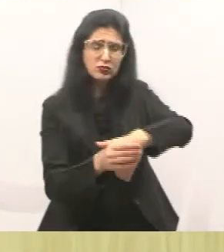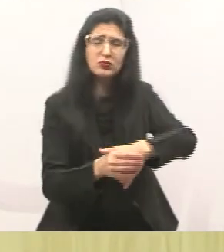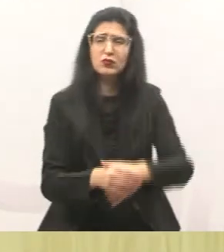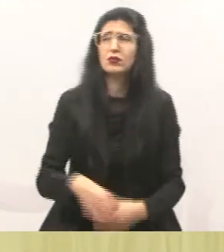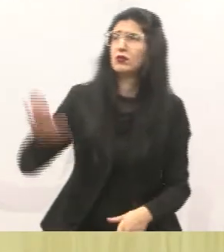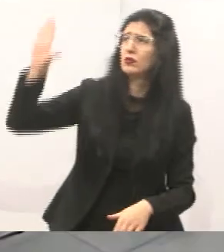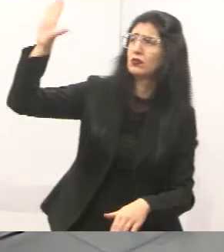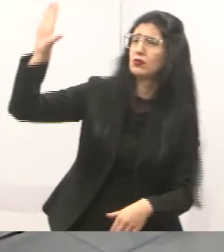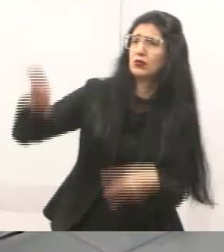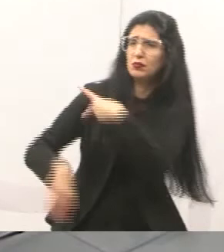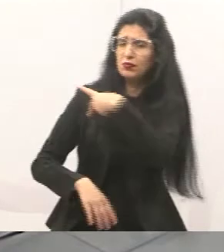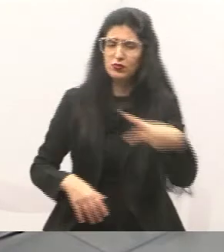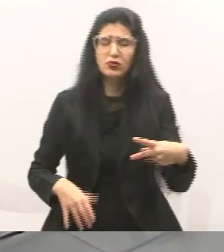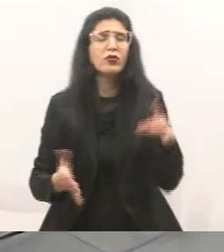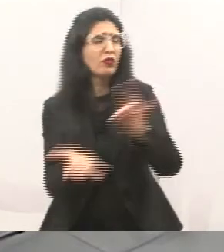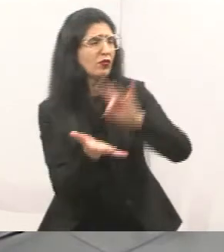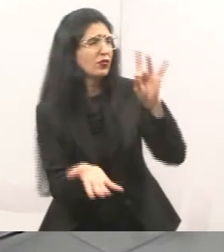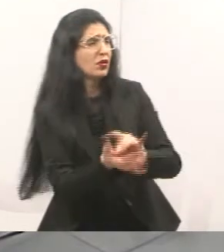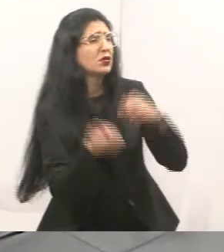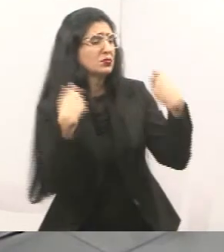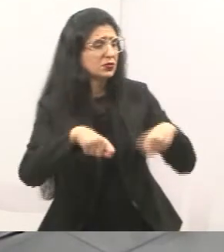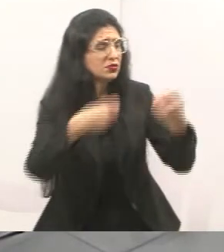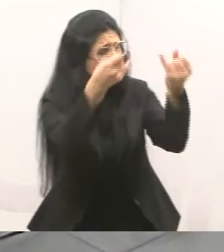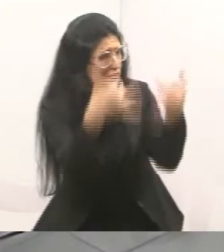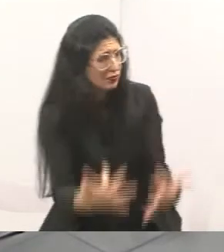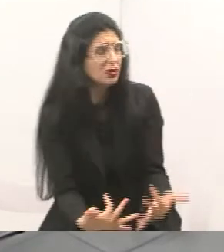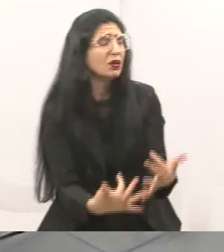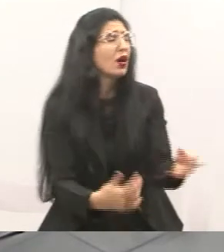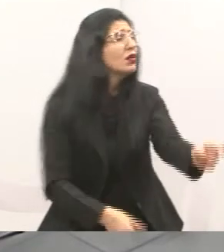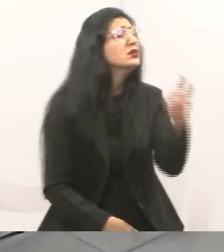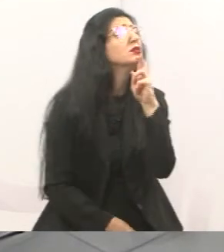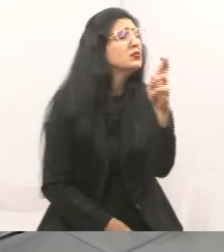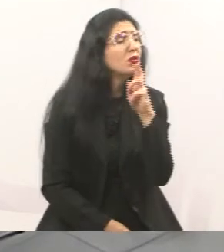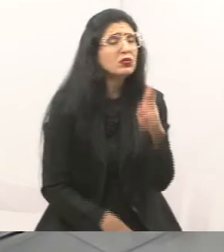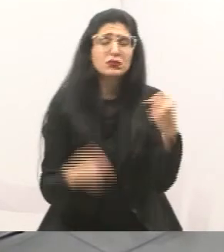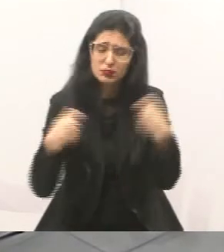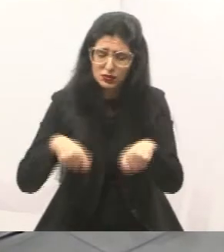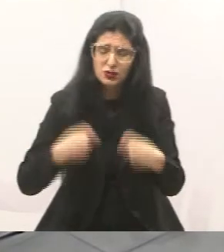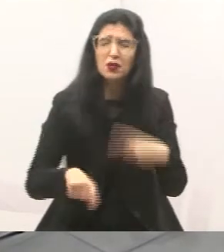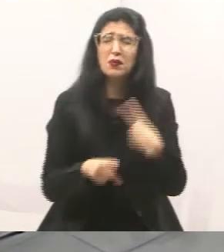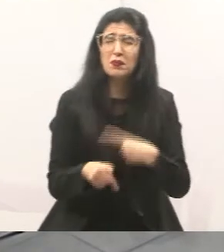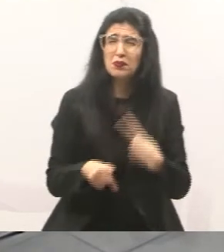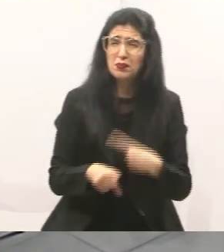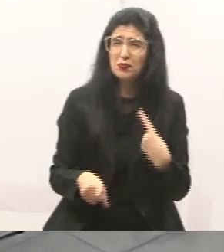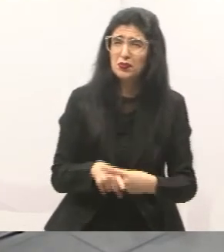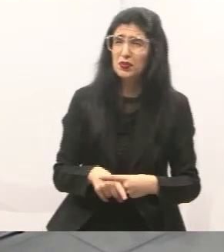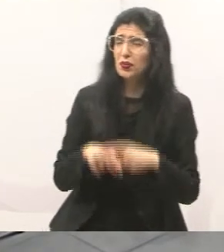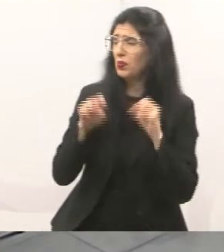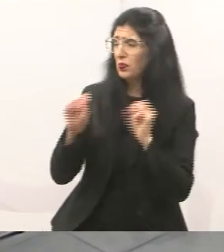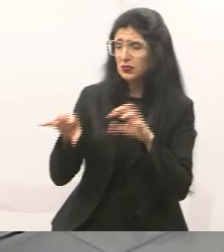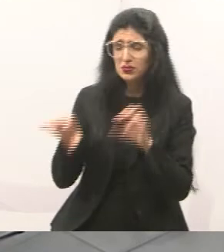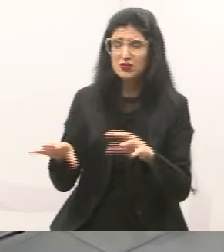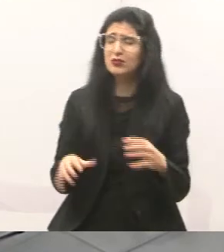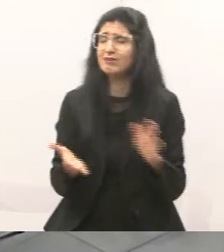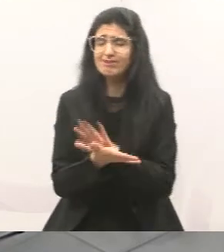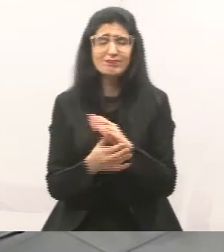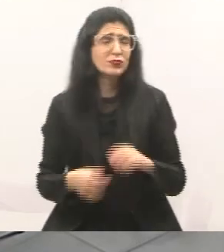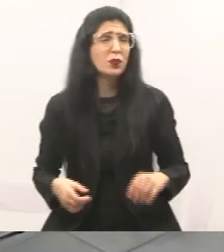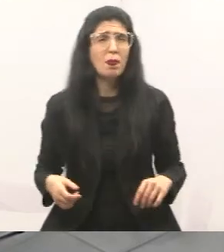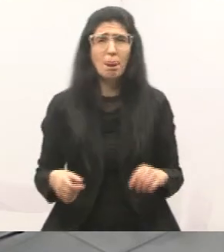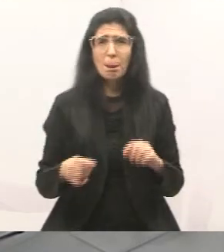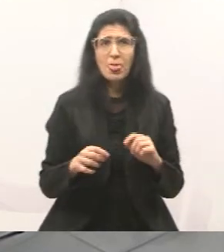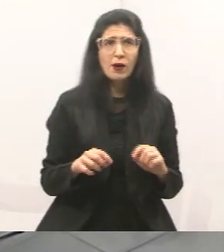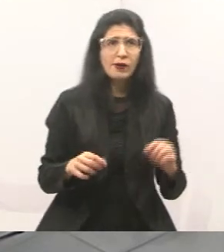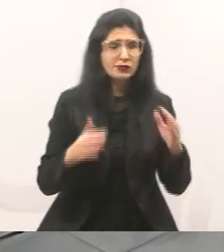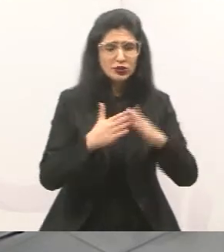gente solicitou esse pedido de informações que a gente vê hoje, a educação está parada, né? E a gente